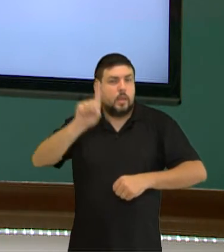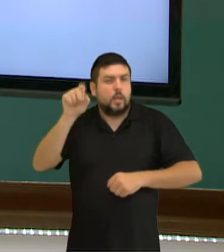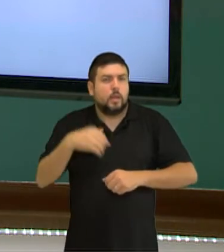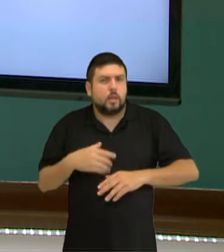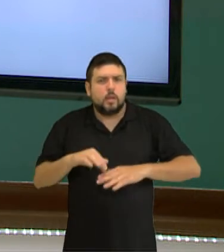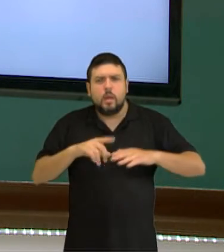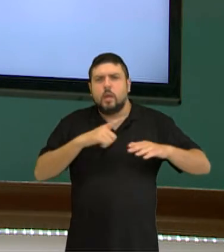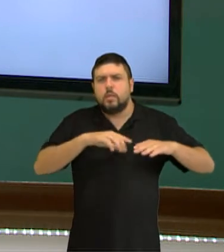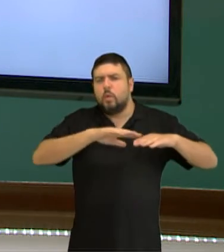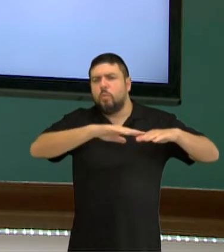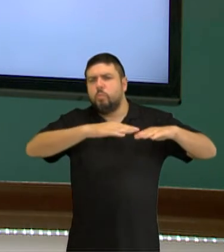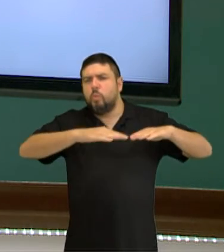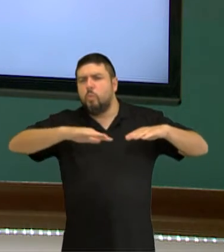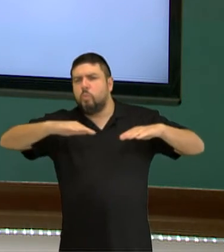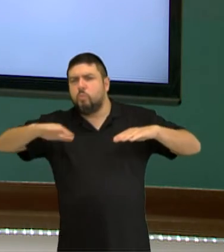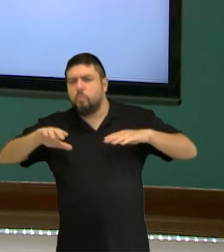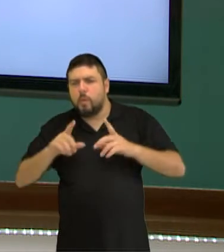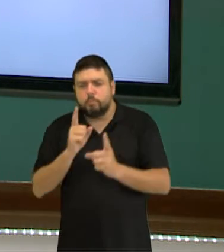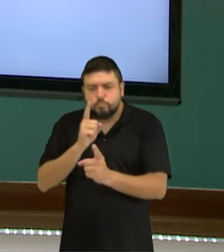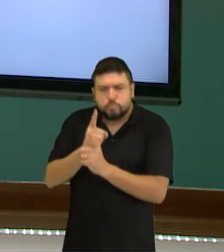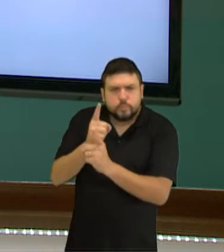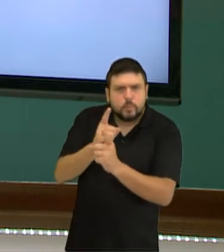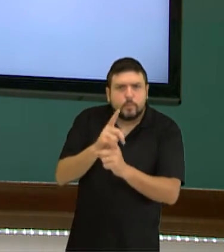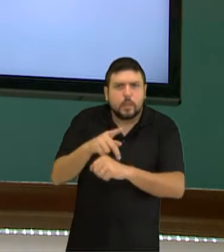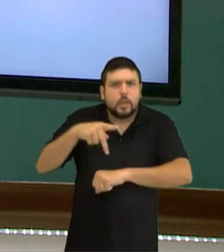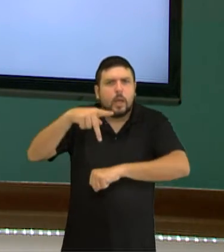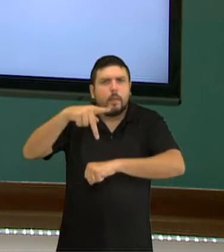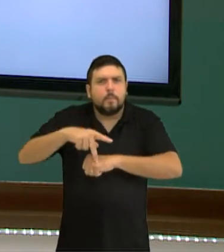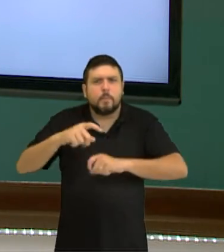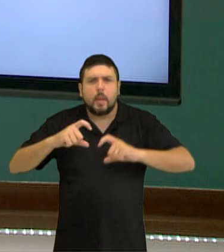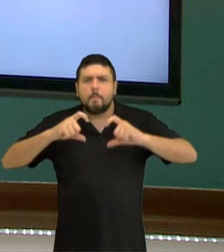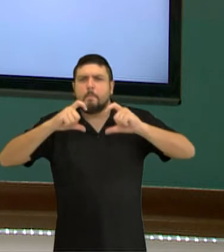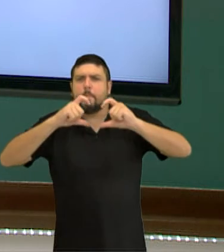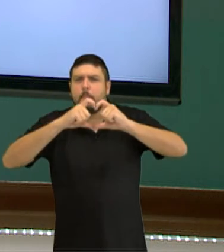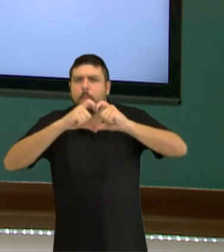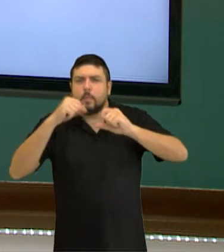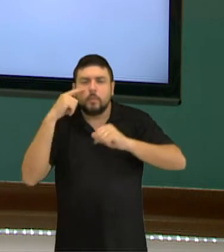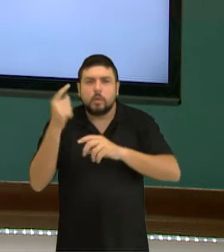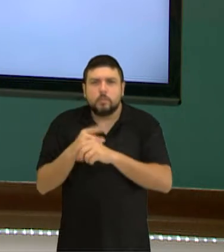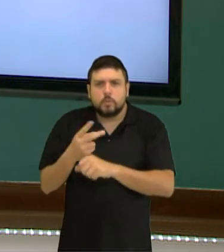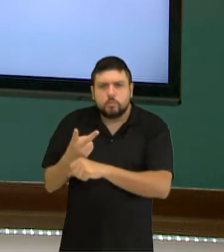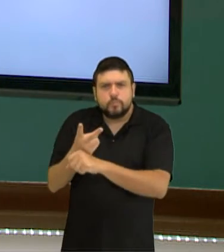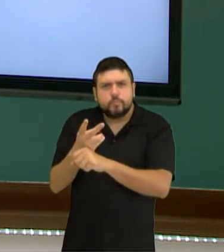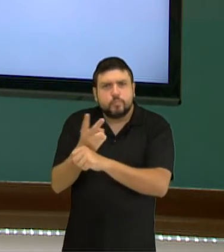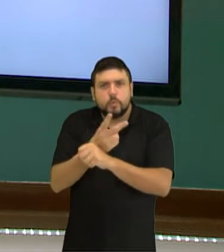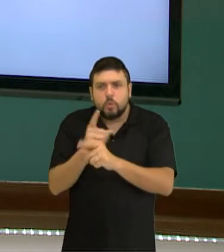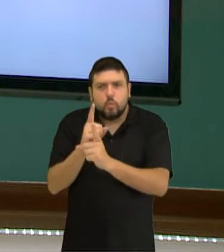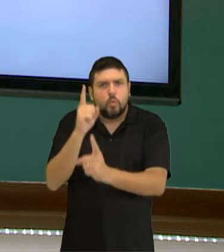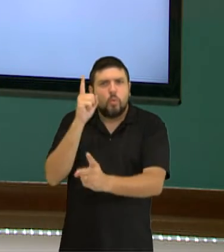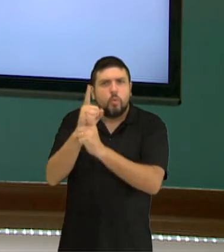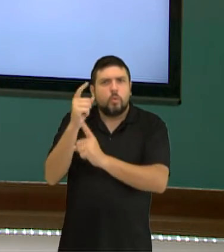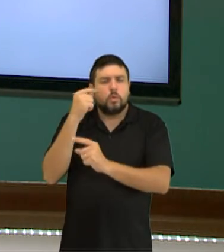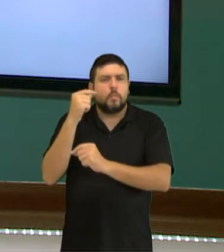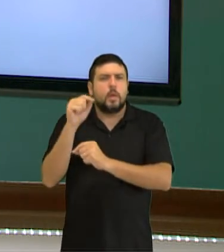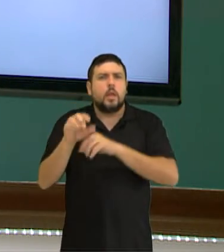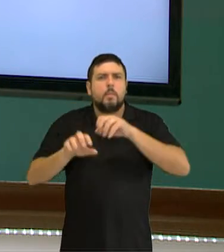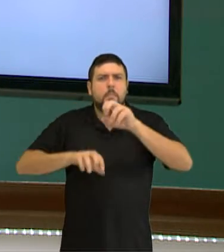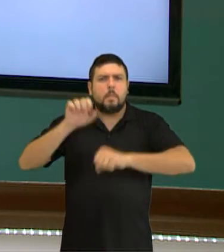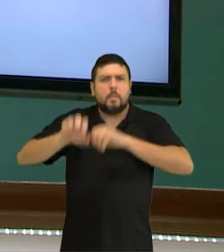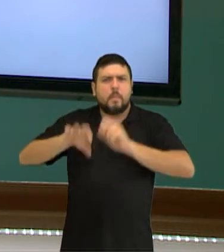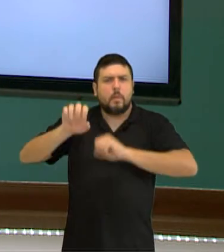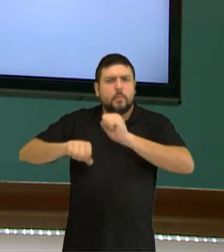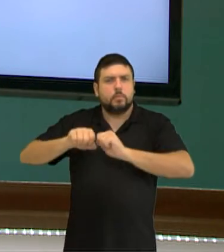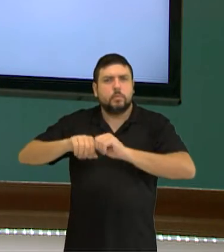aí algumas pedras de diamante, e a ocupação da região central do Brasil, quando então a gente tem